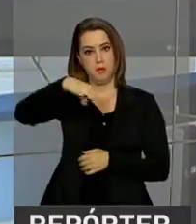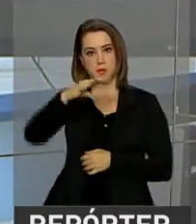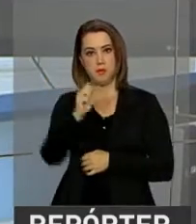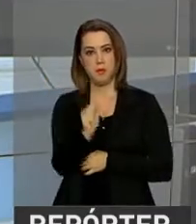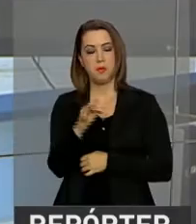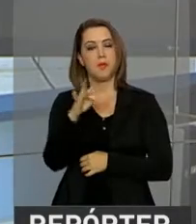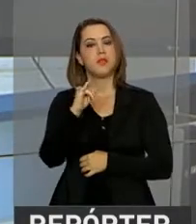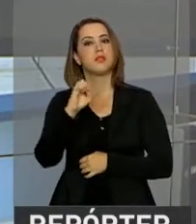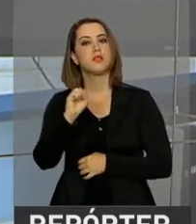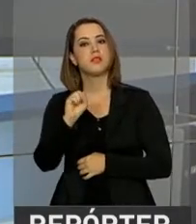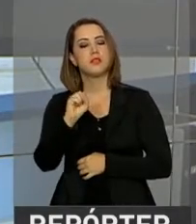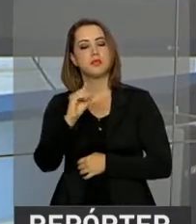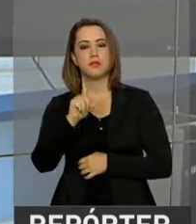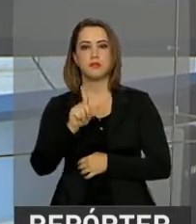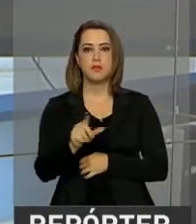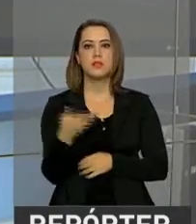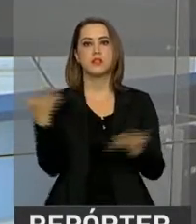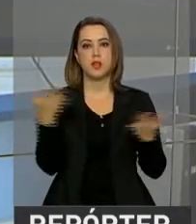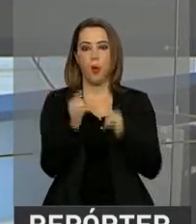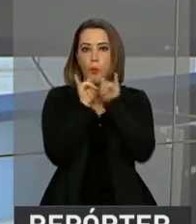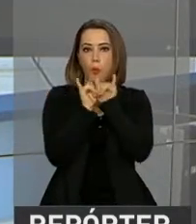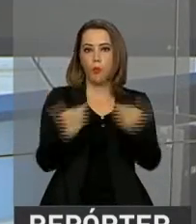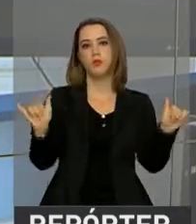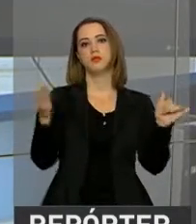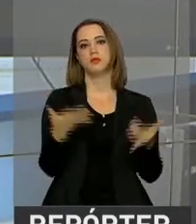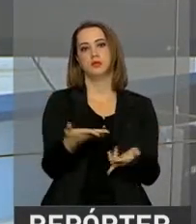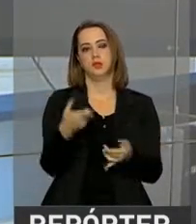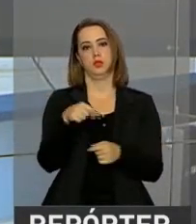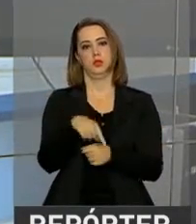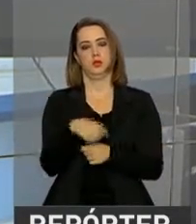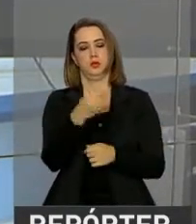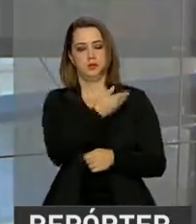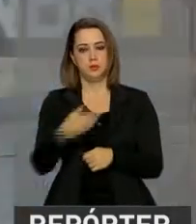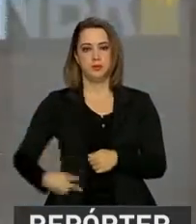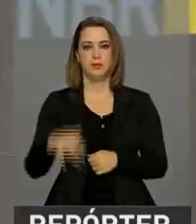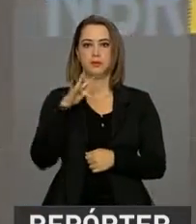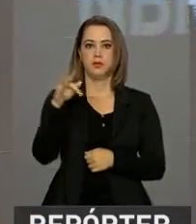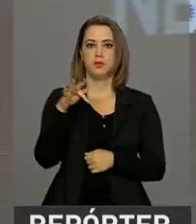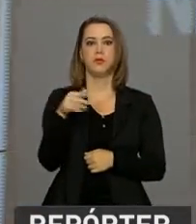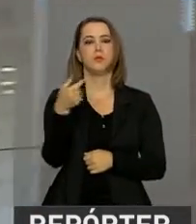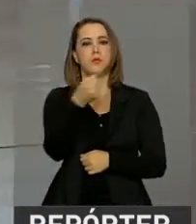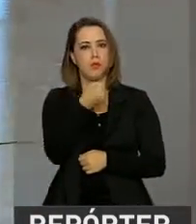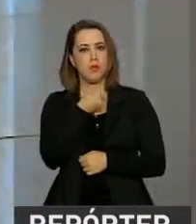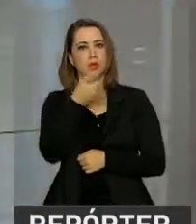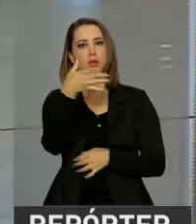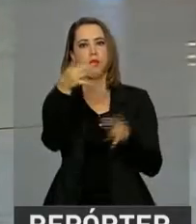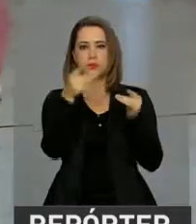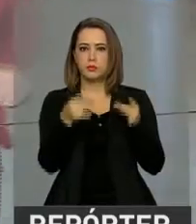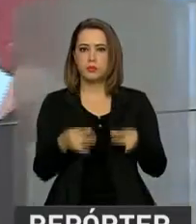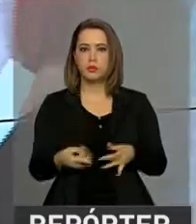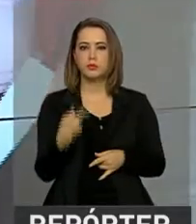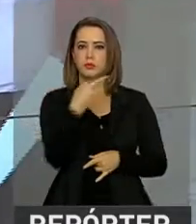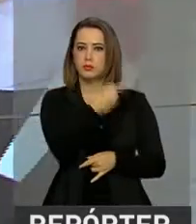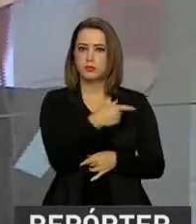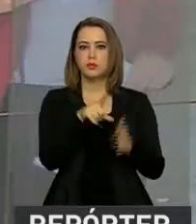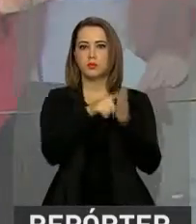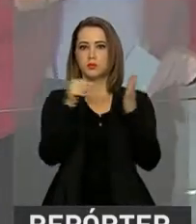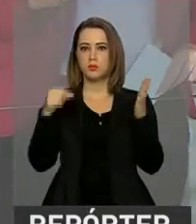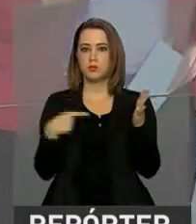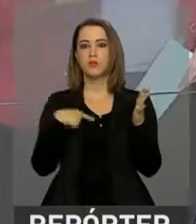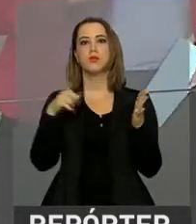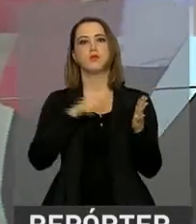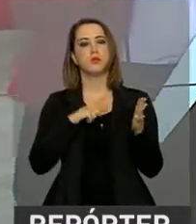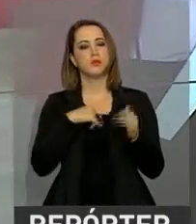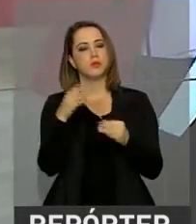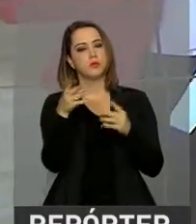para 2017 vai ser anunciada hoje pelo governo federal a repórter thaís a dia está acompanhando esse assunto lá no palácio planalto e tem